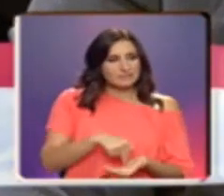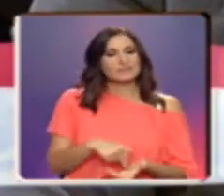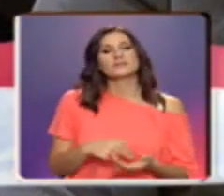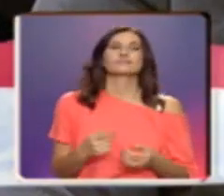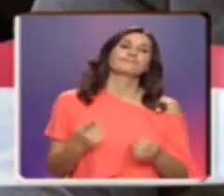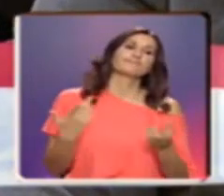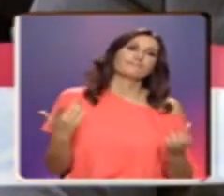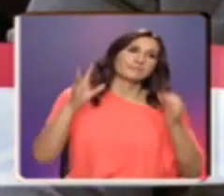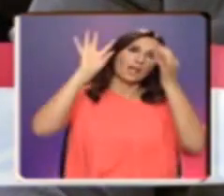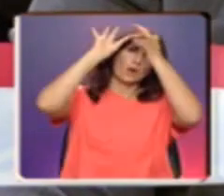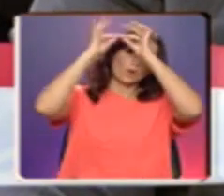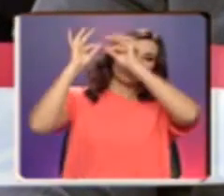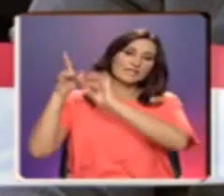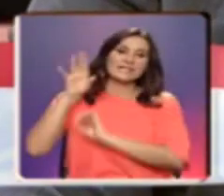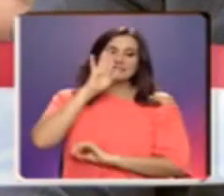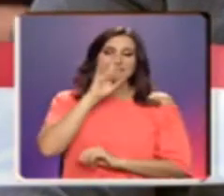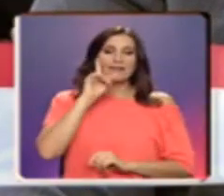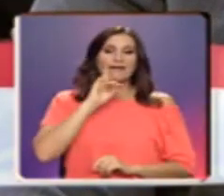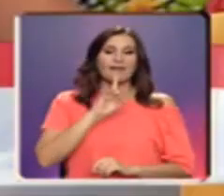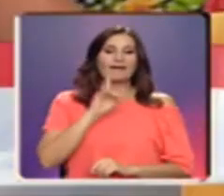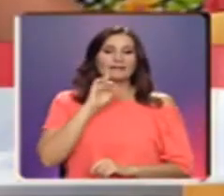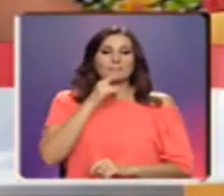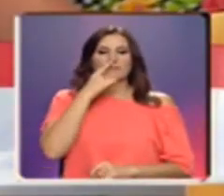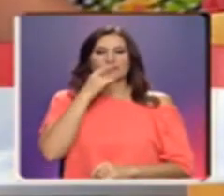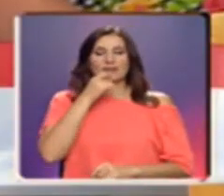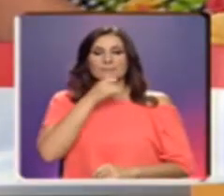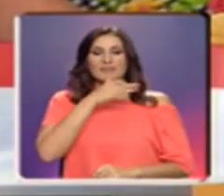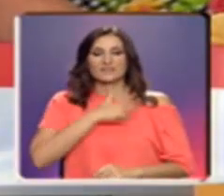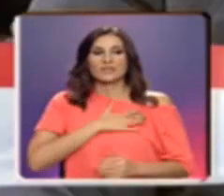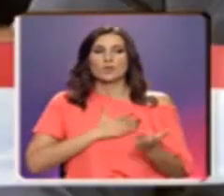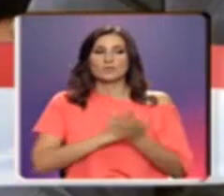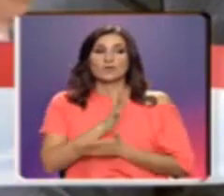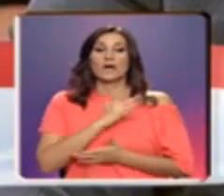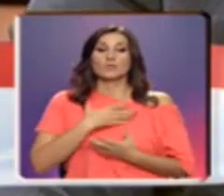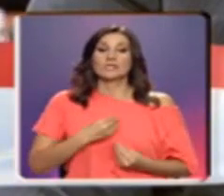e é lógico que ela tem sentido. Se ela fosse benfiquista, continuava a amá-la.